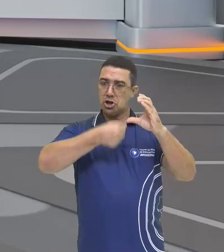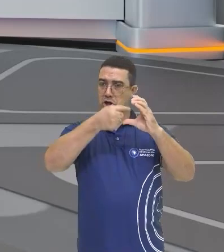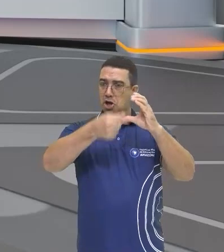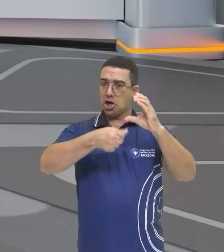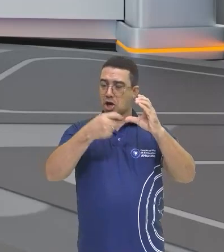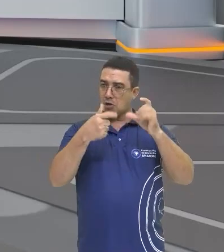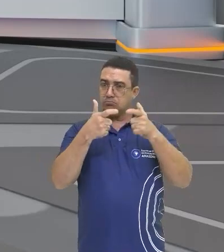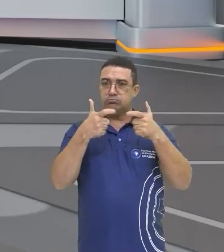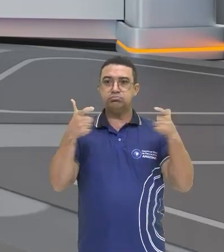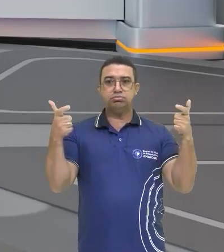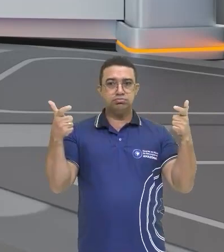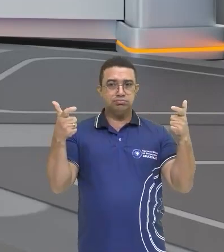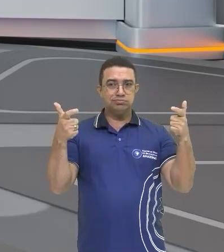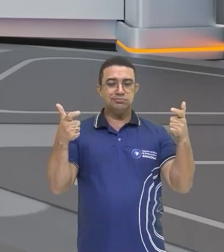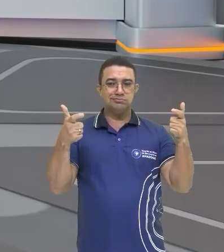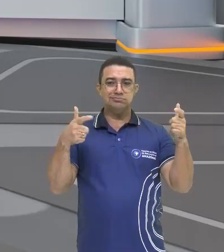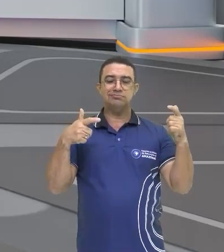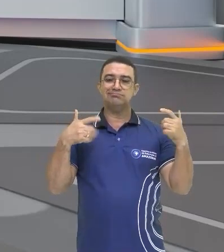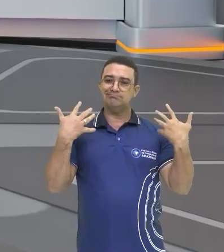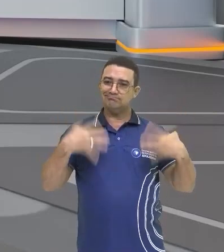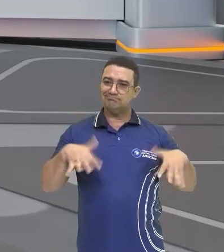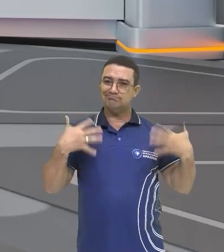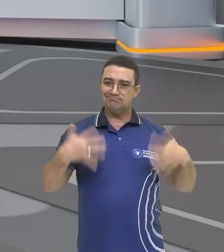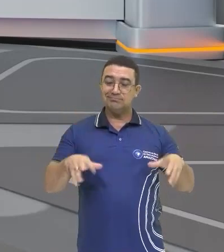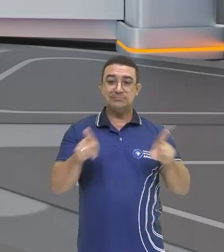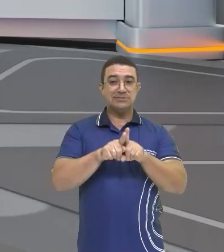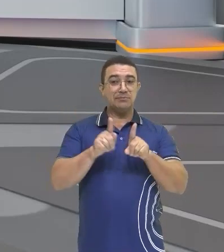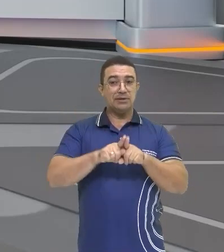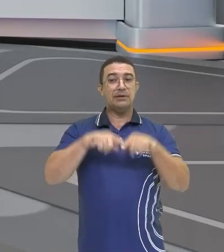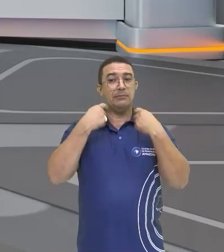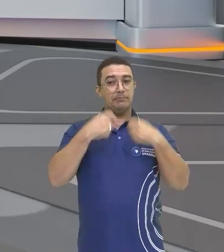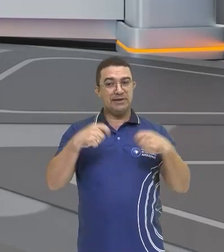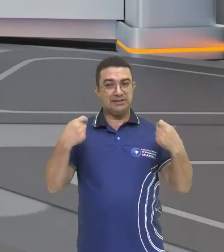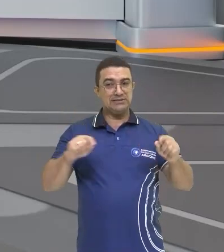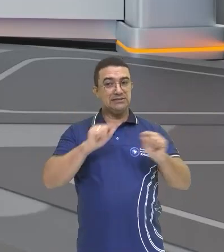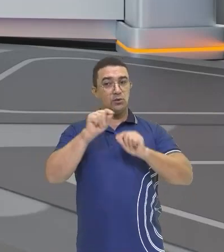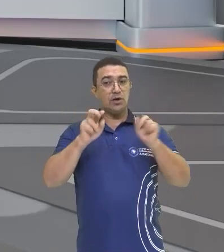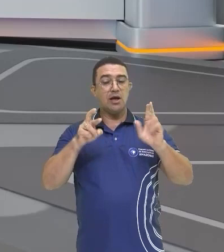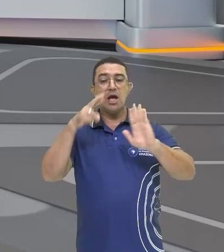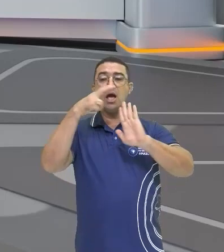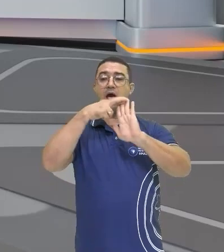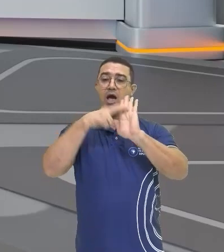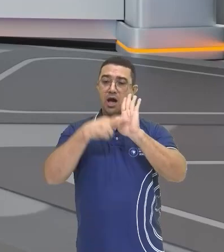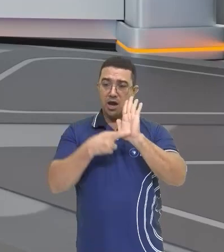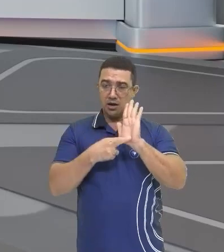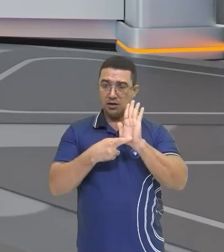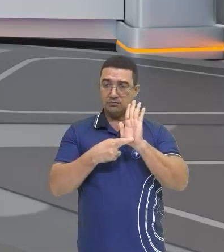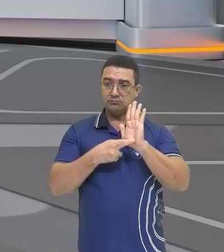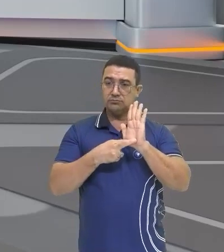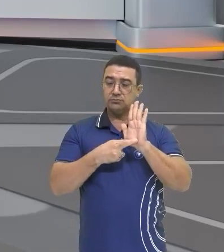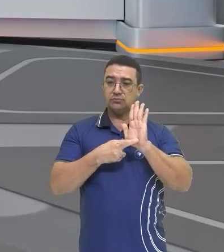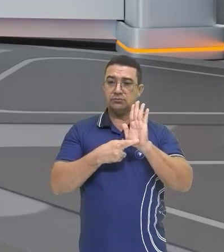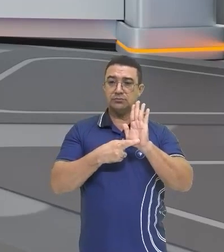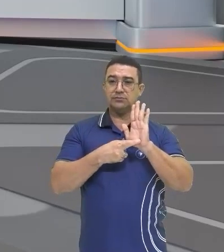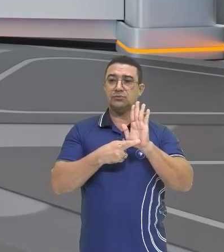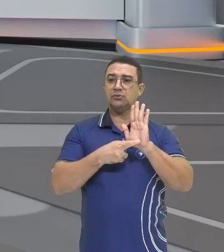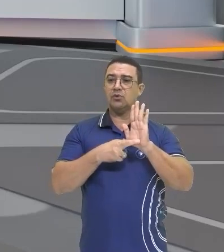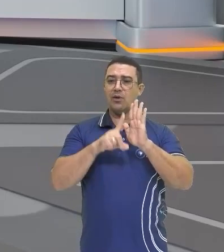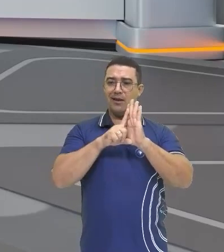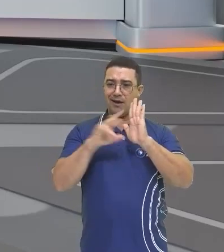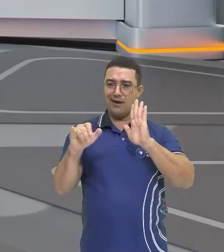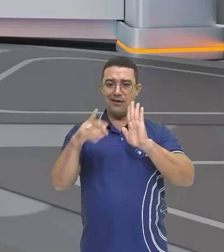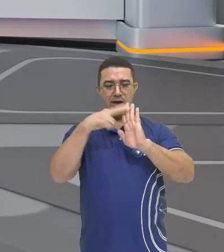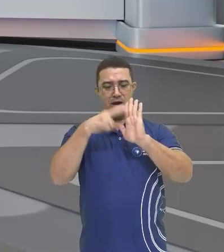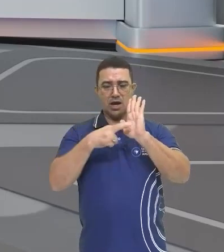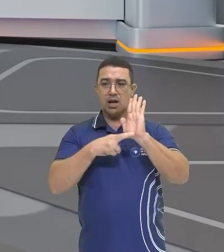é claro que a gente vai precisar de uma regulamentação, a gente vai precisar de uma normatização